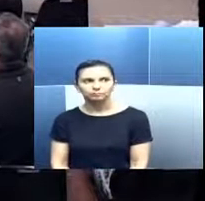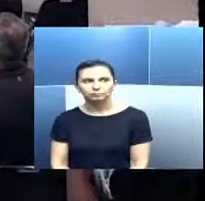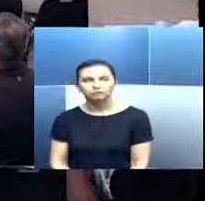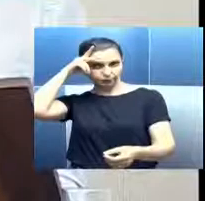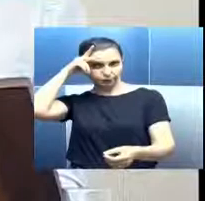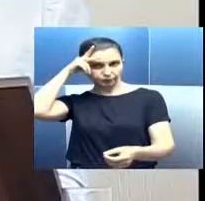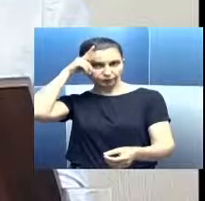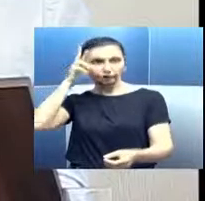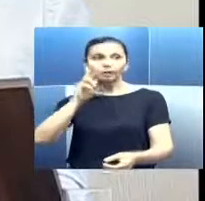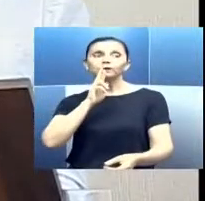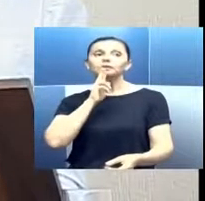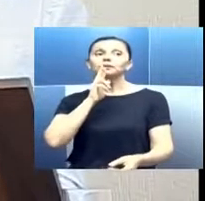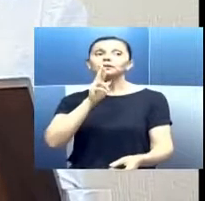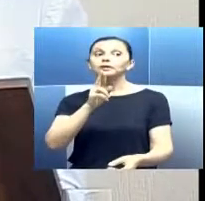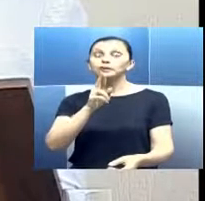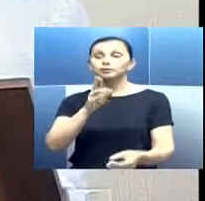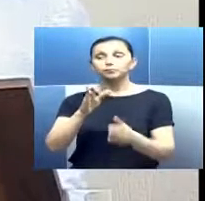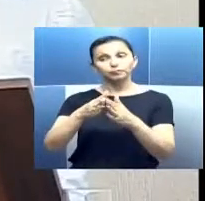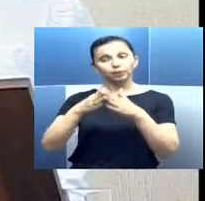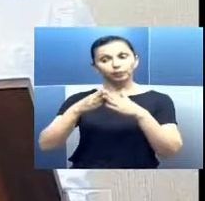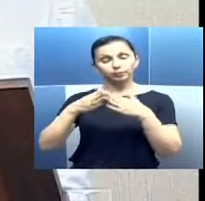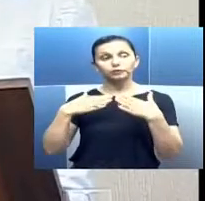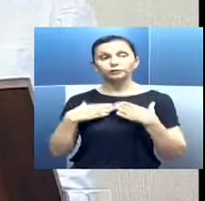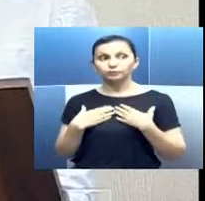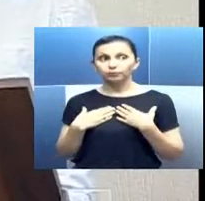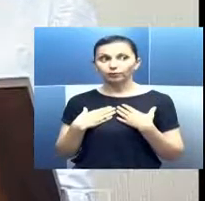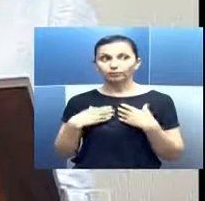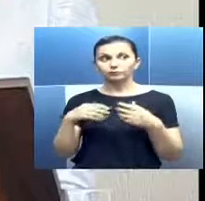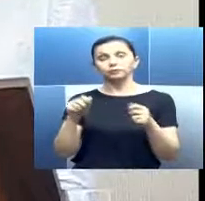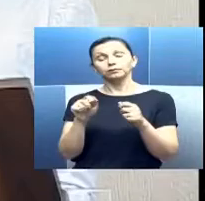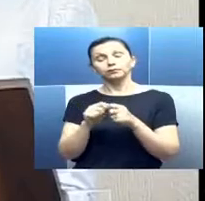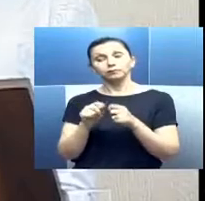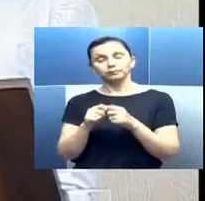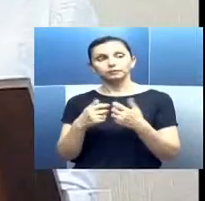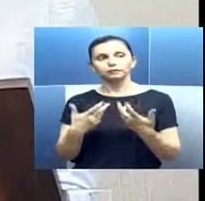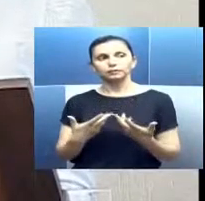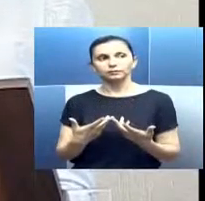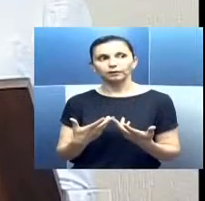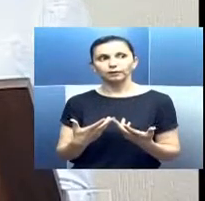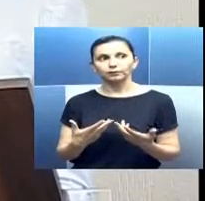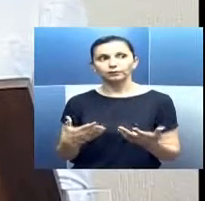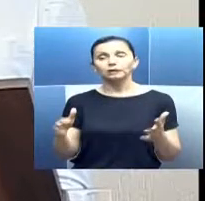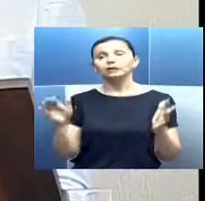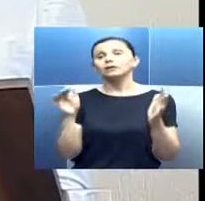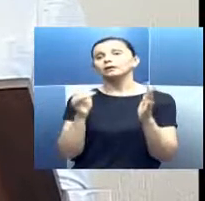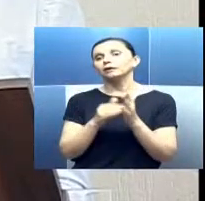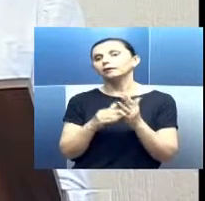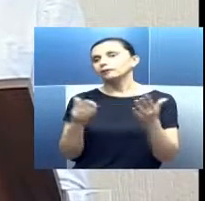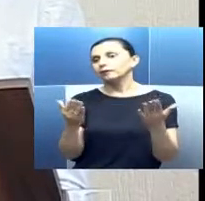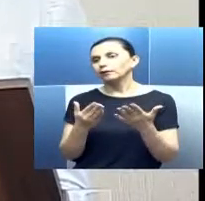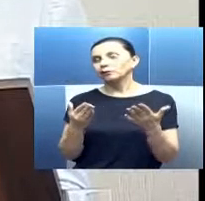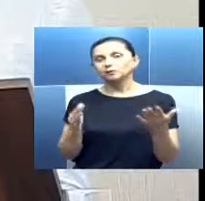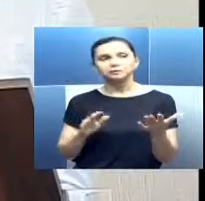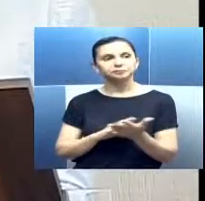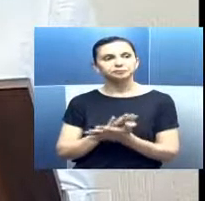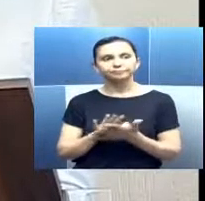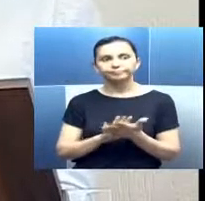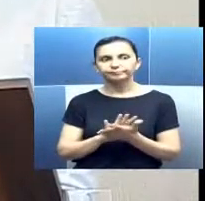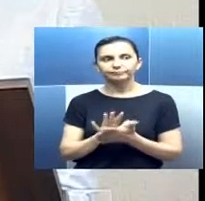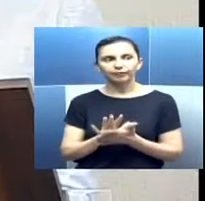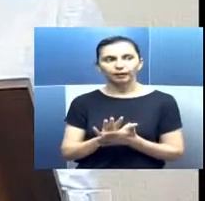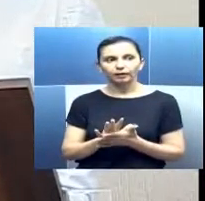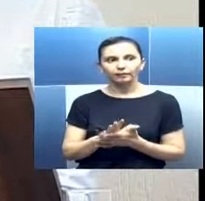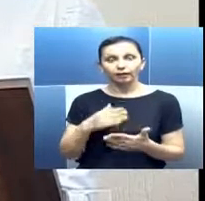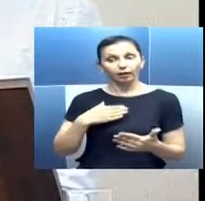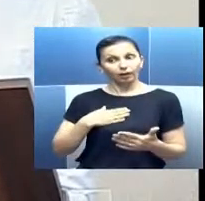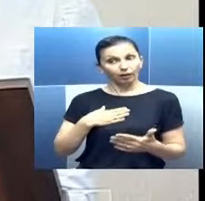local ela lamentou a falta de ações já que não é a primeira vez que os moradores fazem apelo por melhorias eu em nome